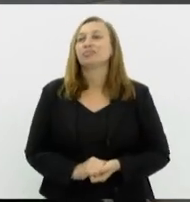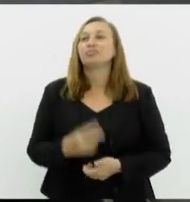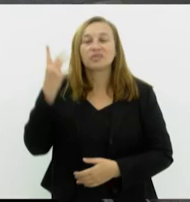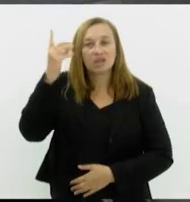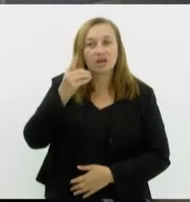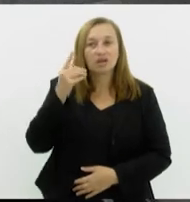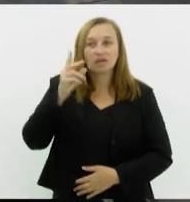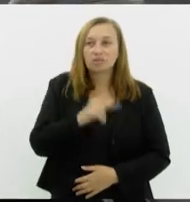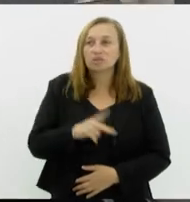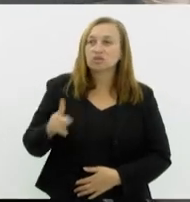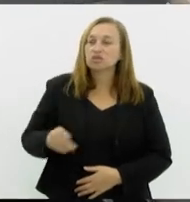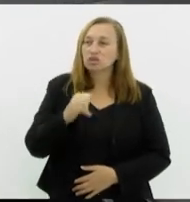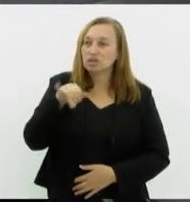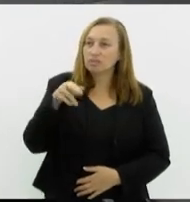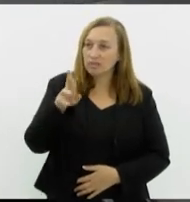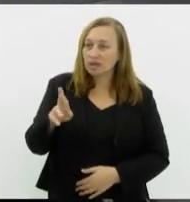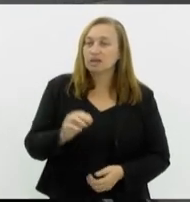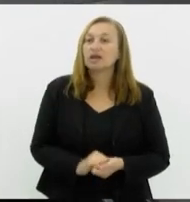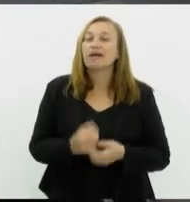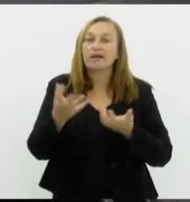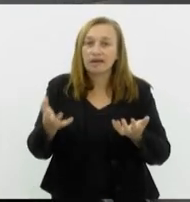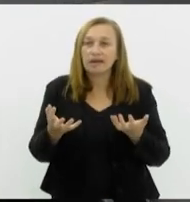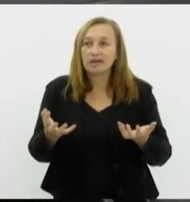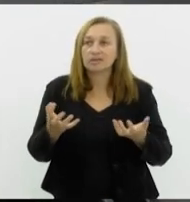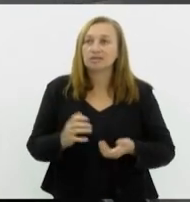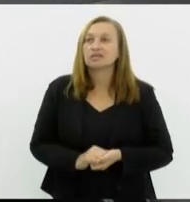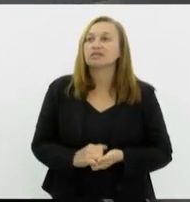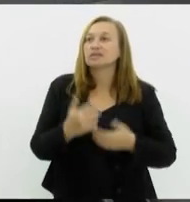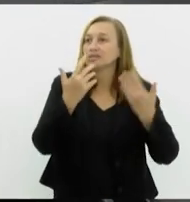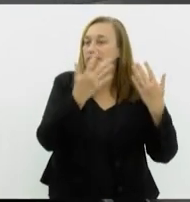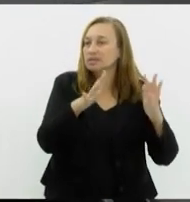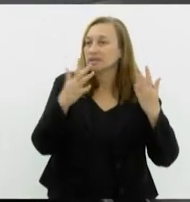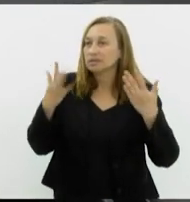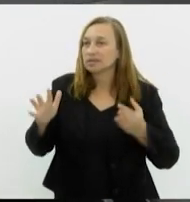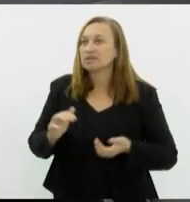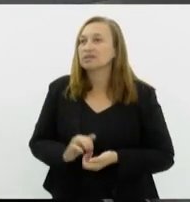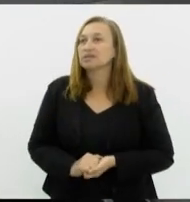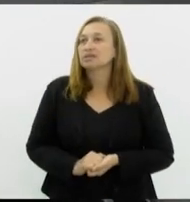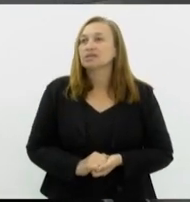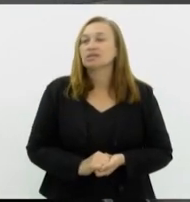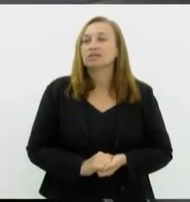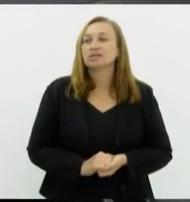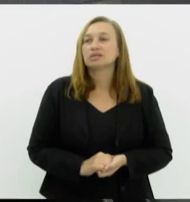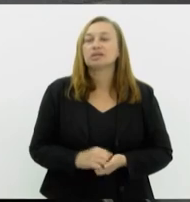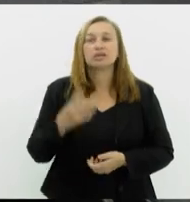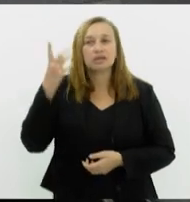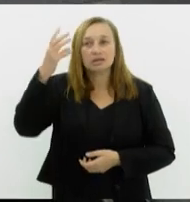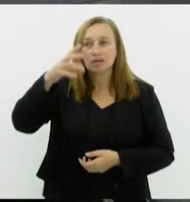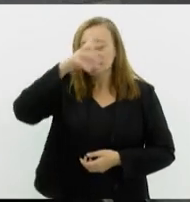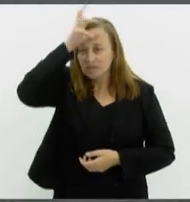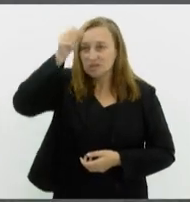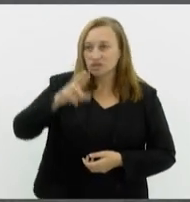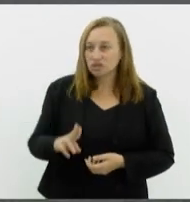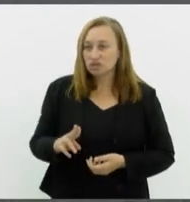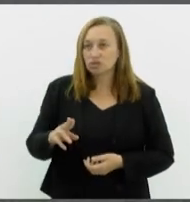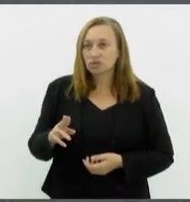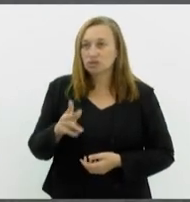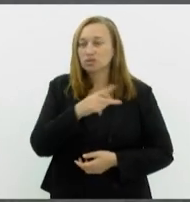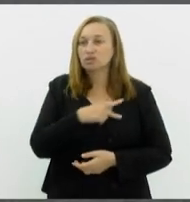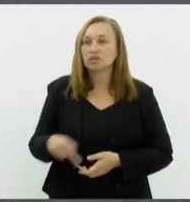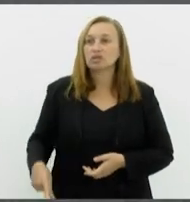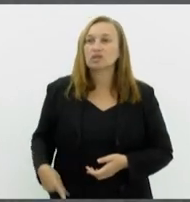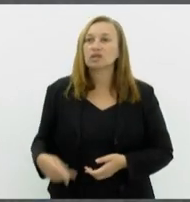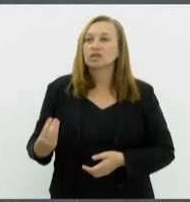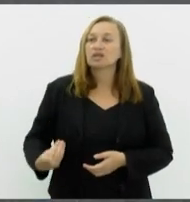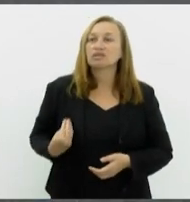Deputado professor Josimar. Quero saudar, presidente Tiaju, a presença